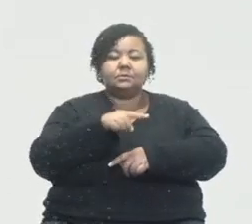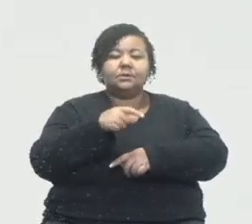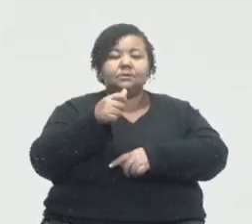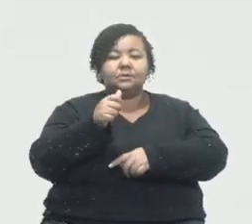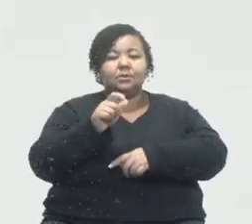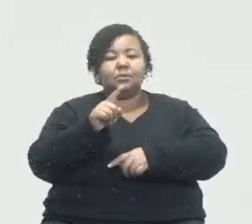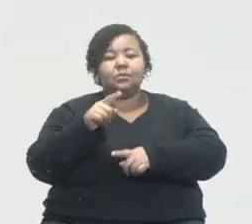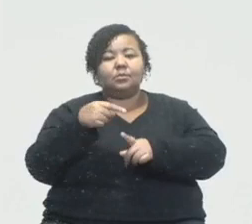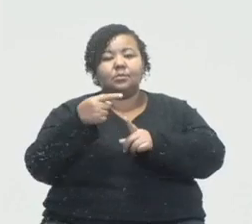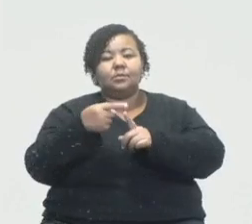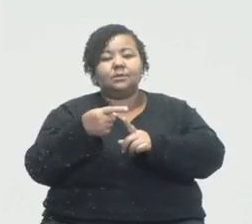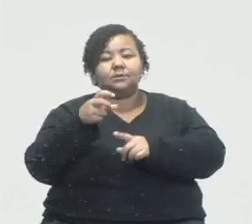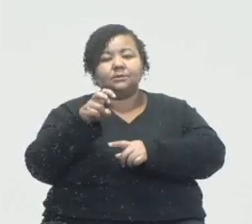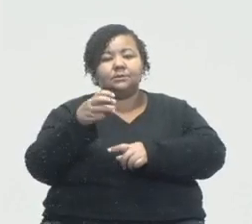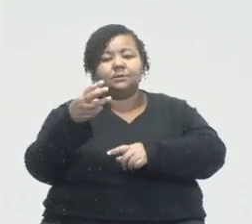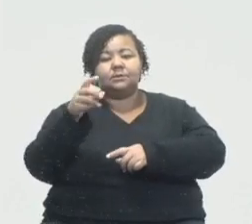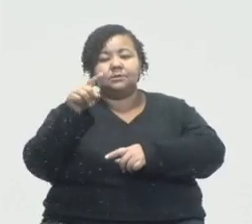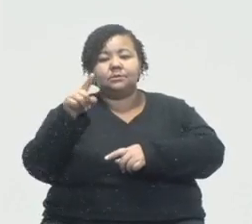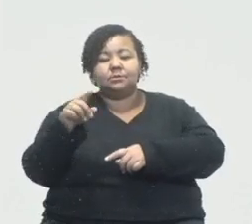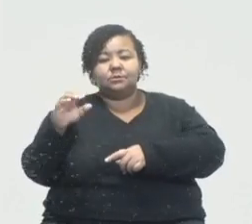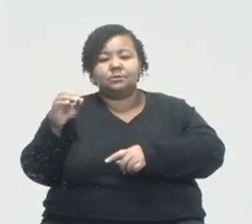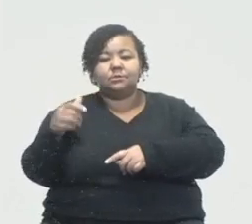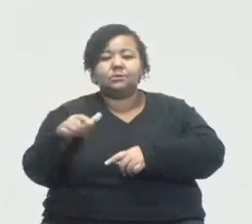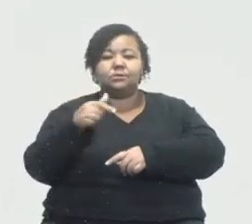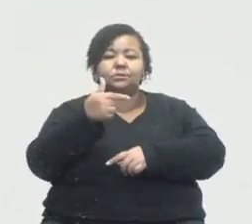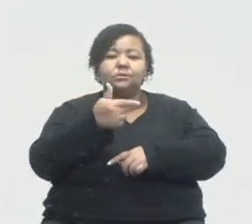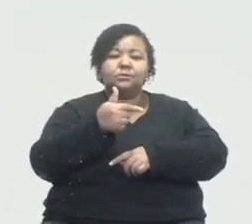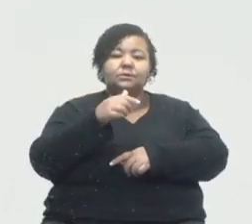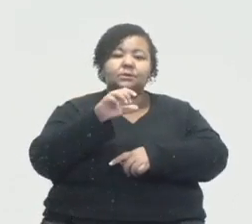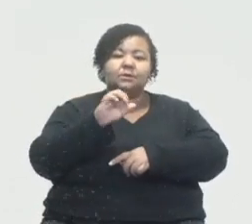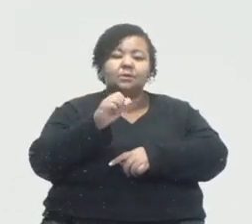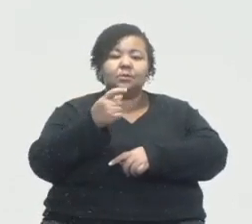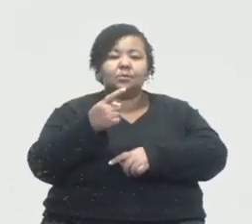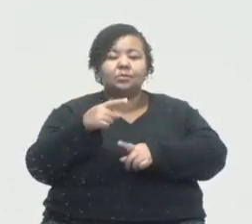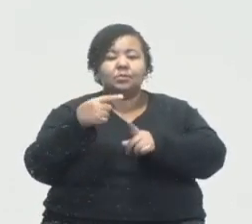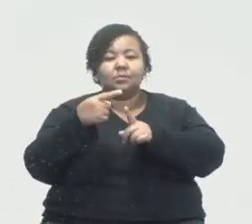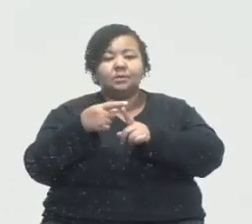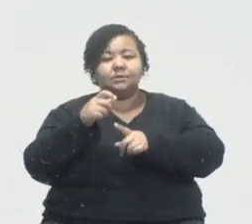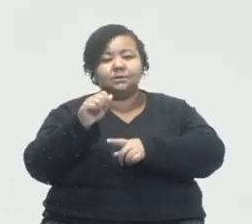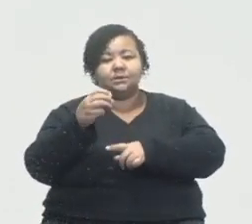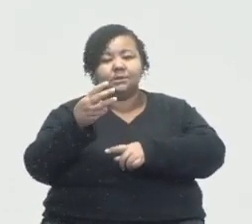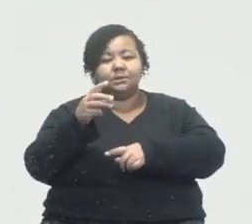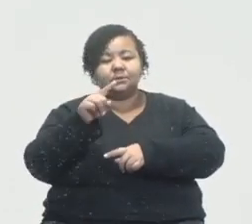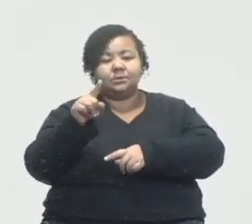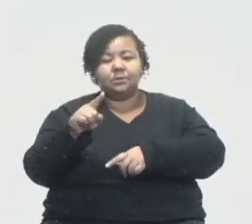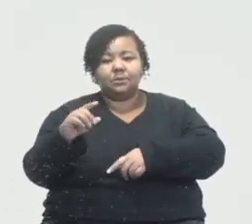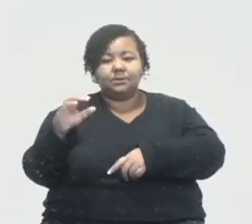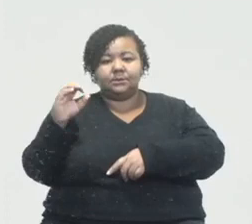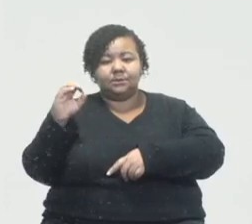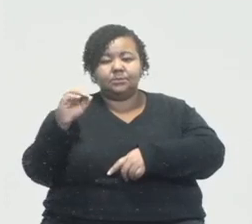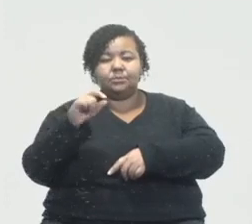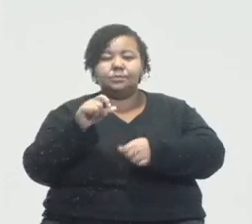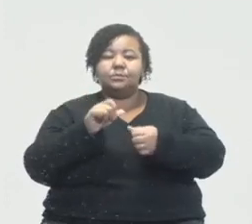3A2 mais 5A3 igual a 0. 2A1 mais A3 igual a 0. Para resolver esse sistema de